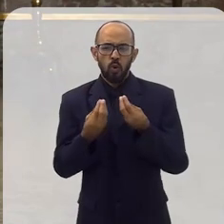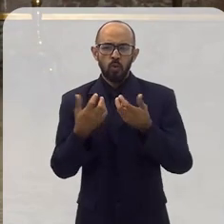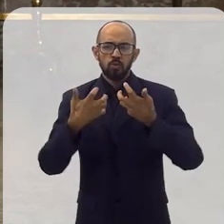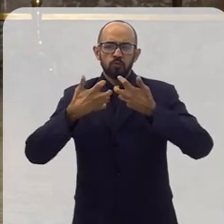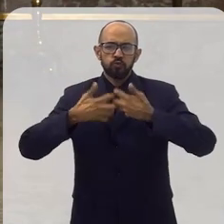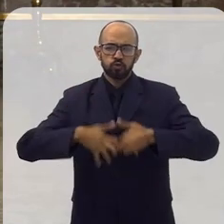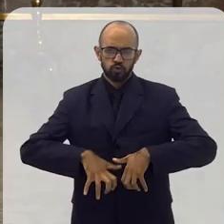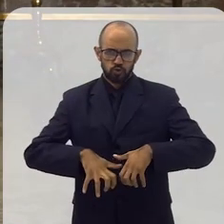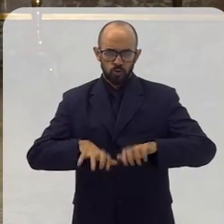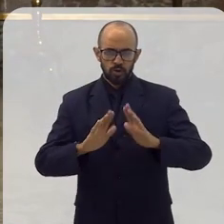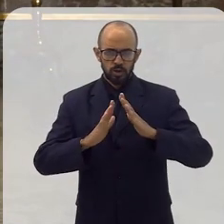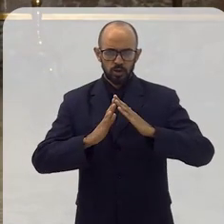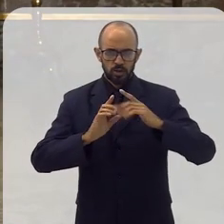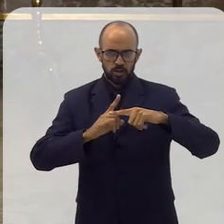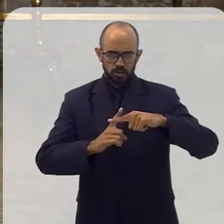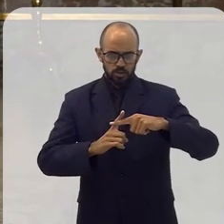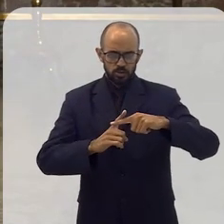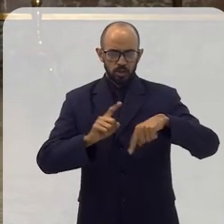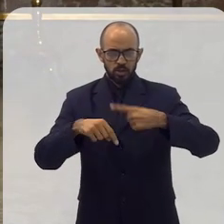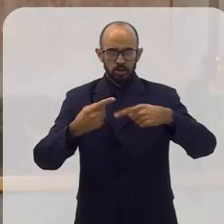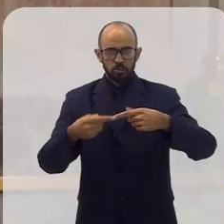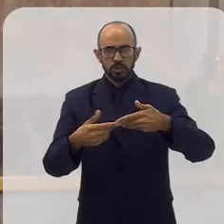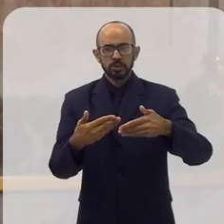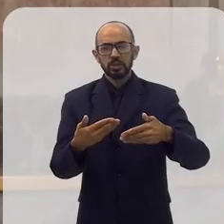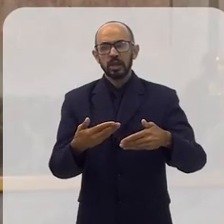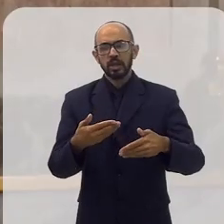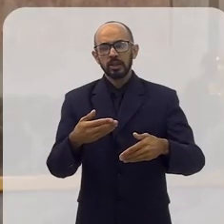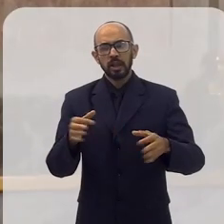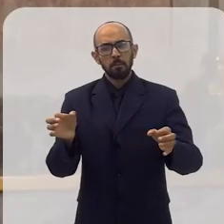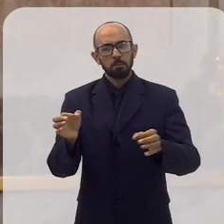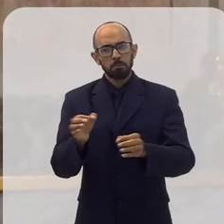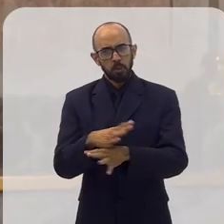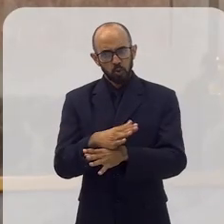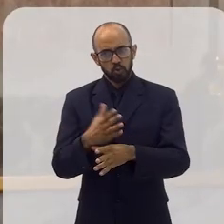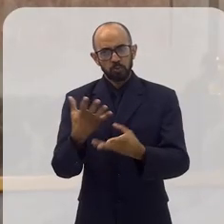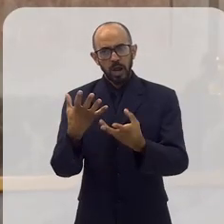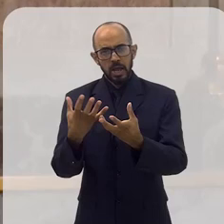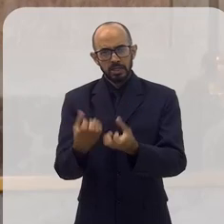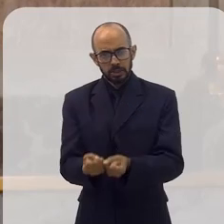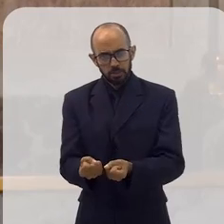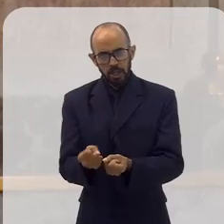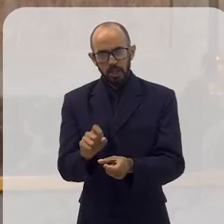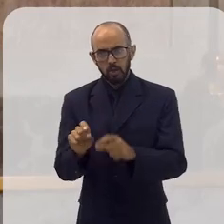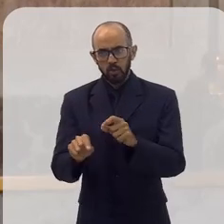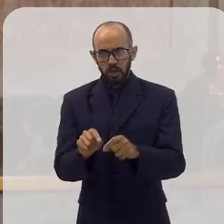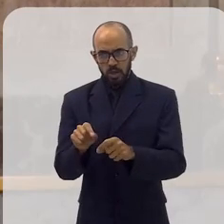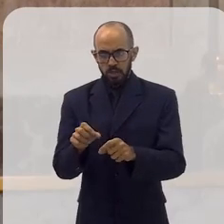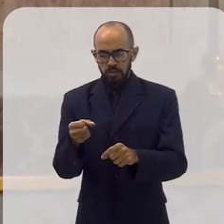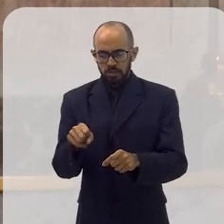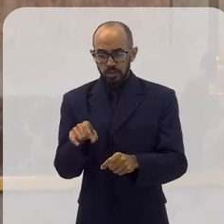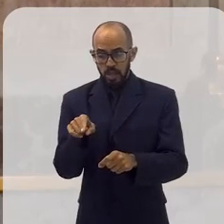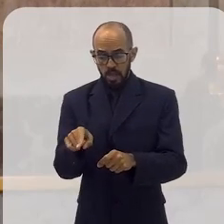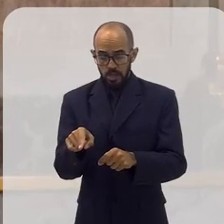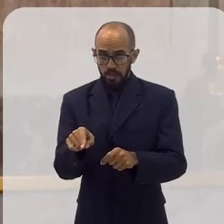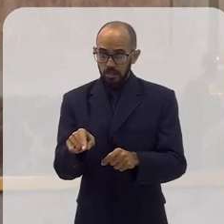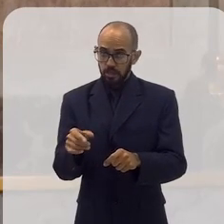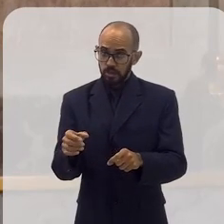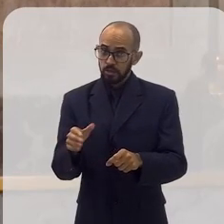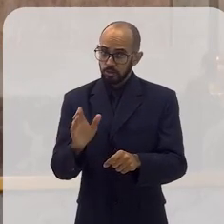e tudo isso, até chegar ao ponto que ele está pronto para receber. Se ele